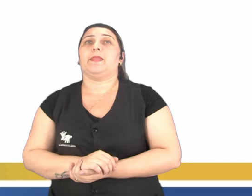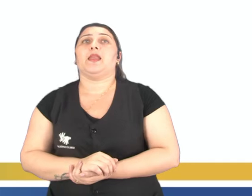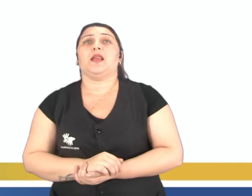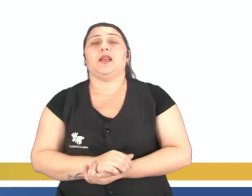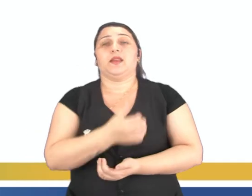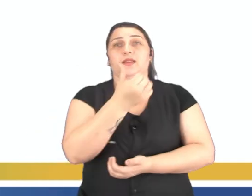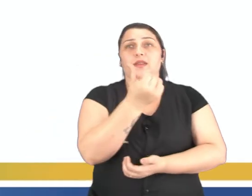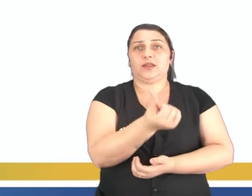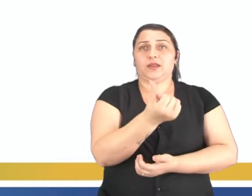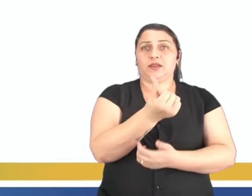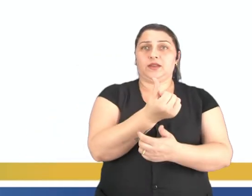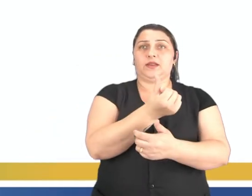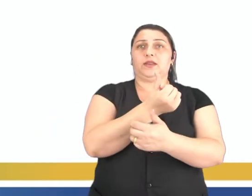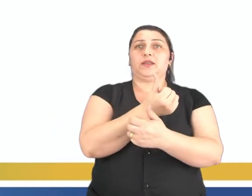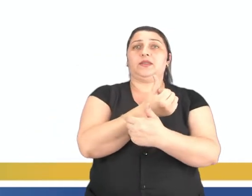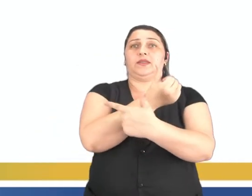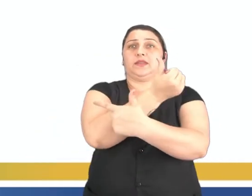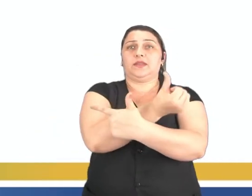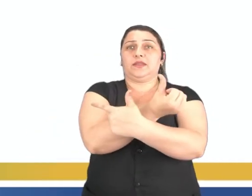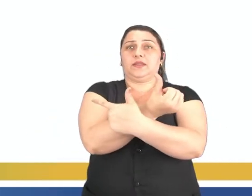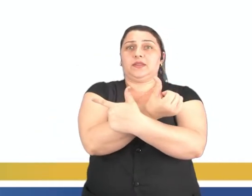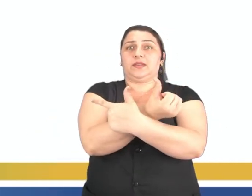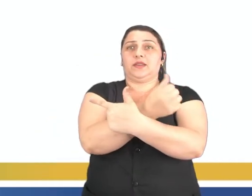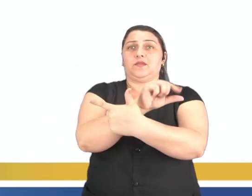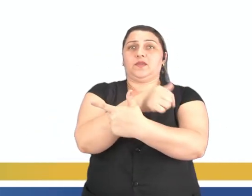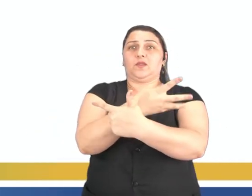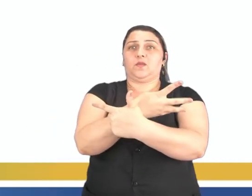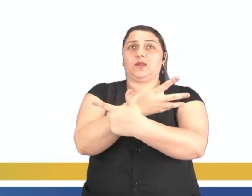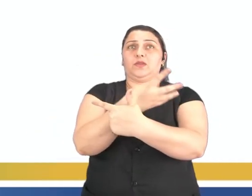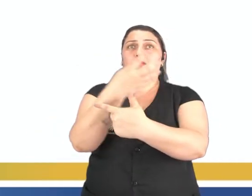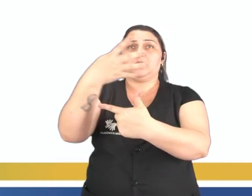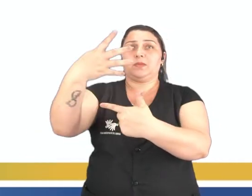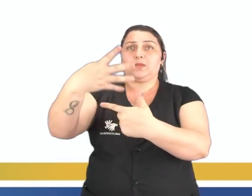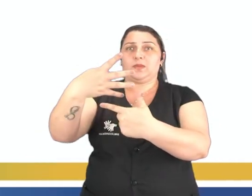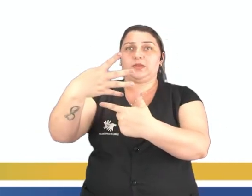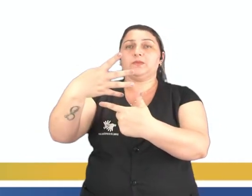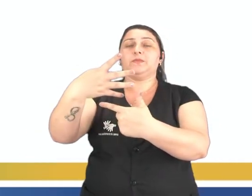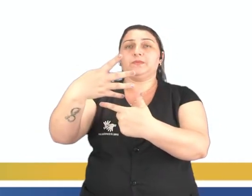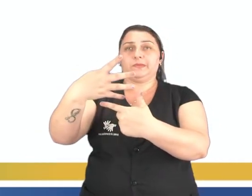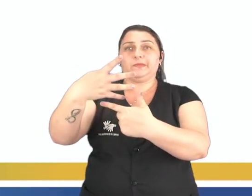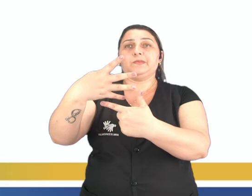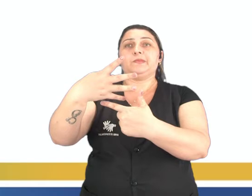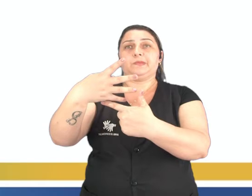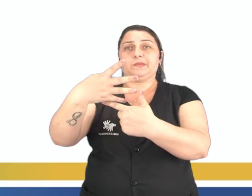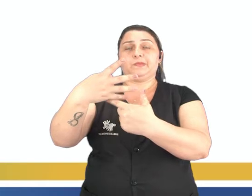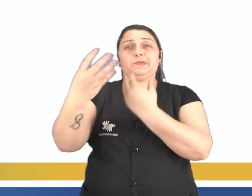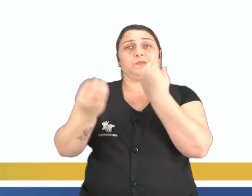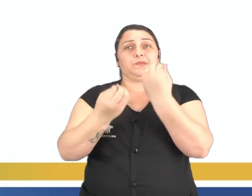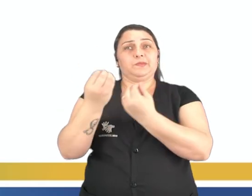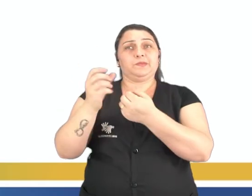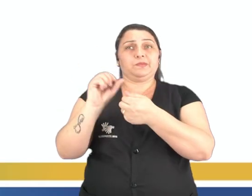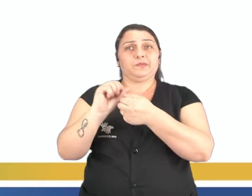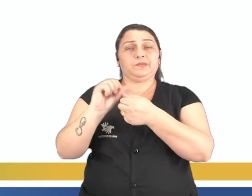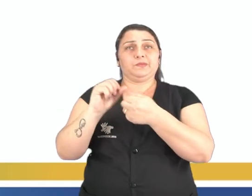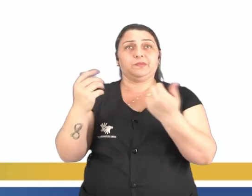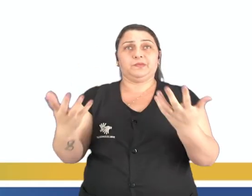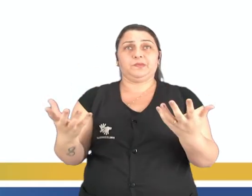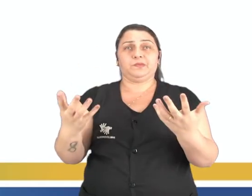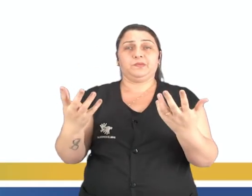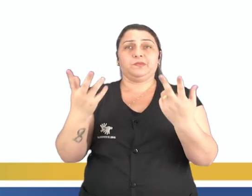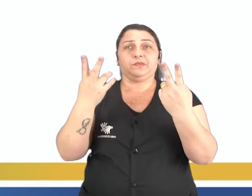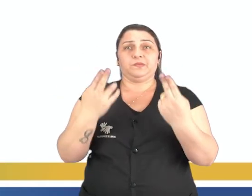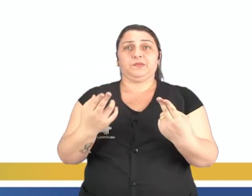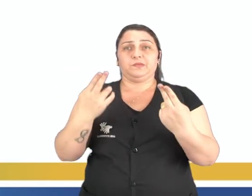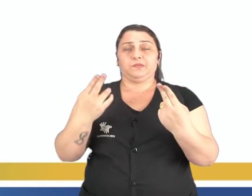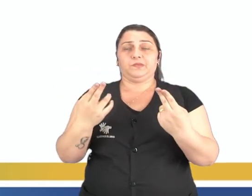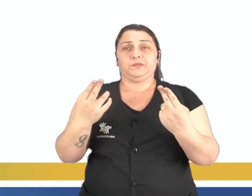total e dividiu para 4 pessoas, 6,4 dividido para 4. Como é que a gente vai fazer essa divisão? Igualar as